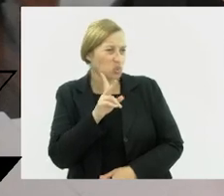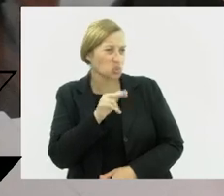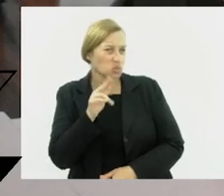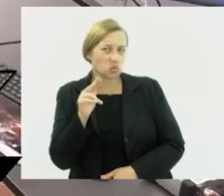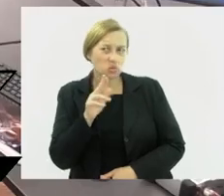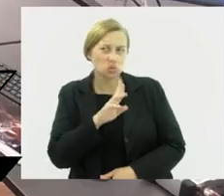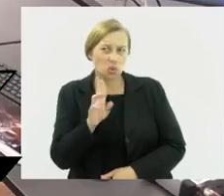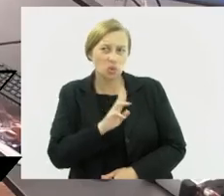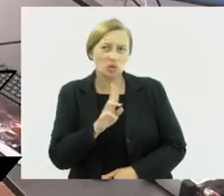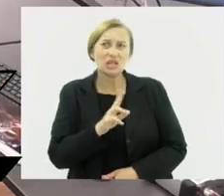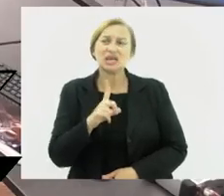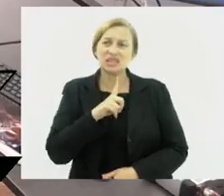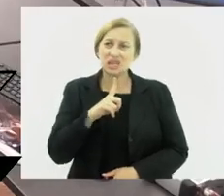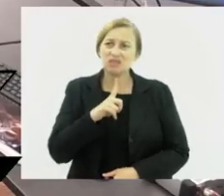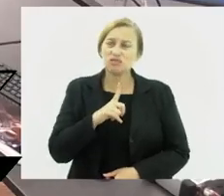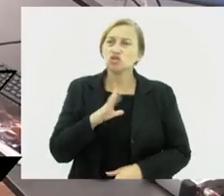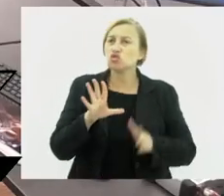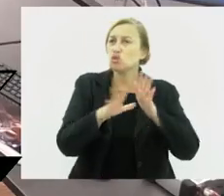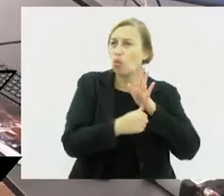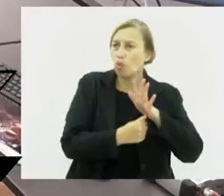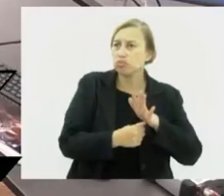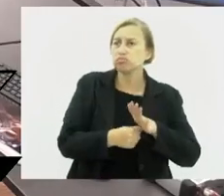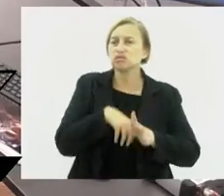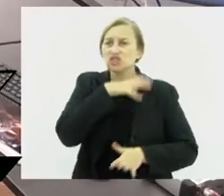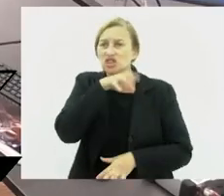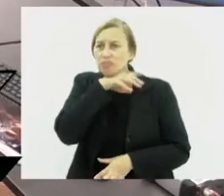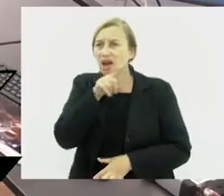se não me engano, de tráfico de animais, né?